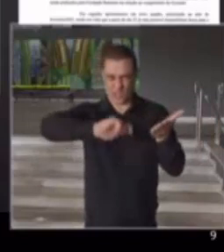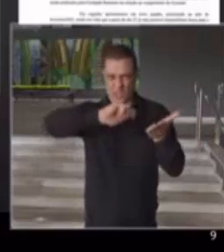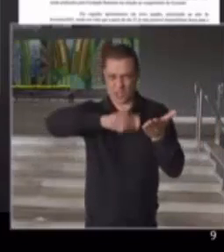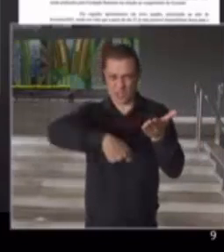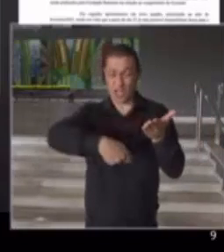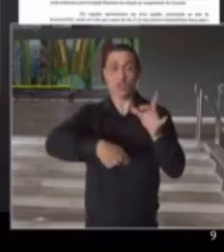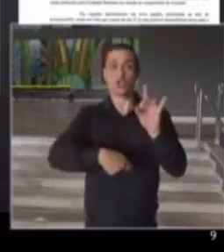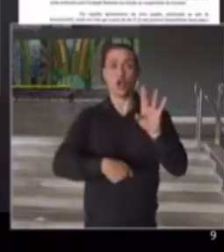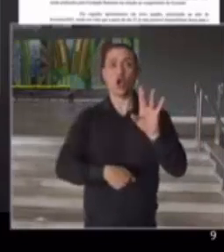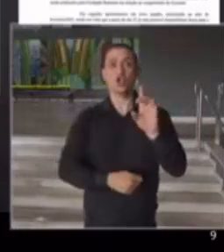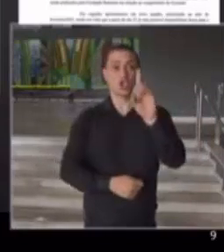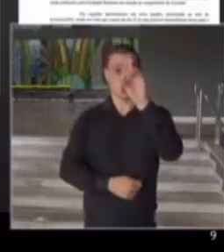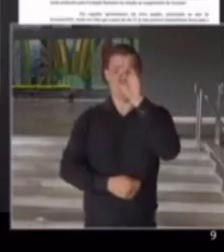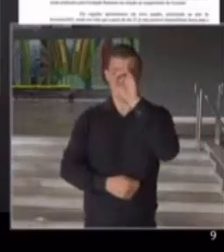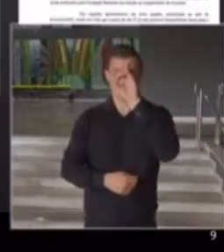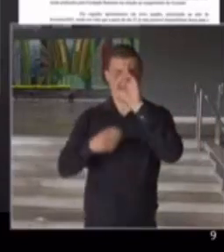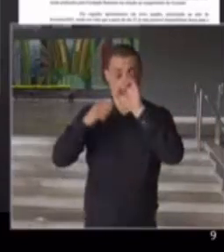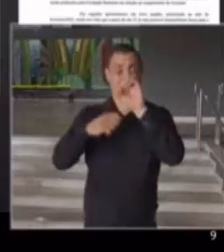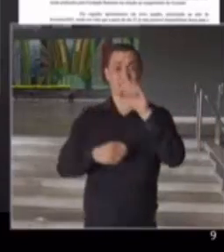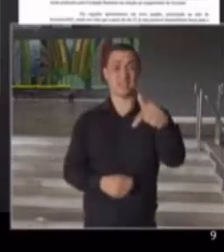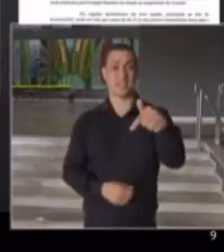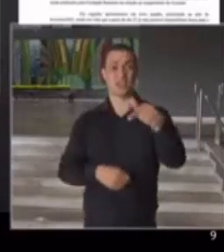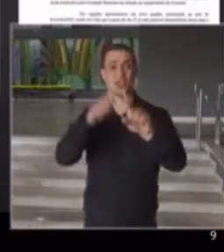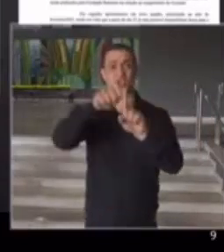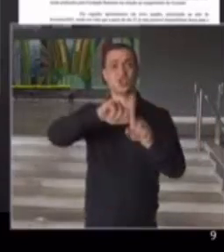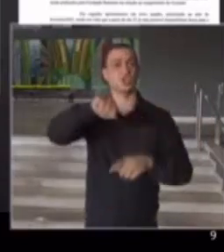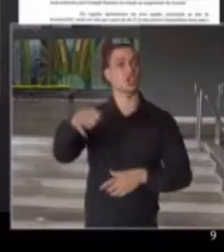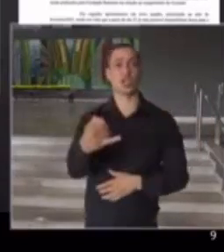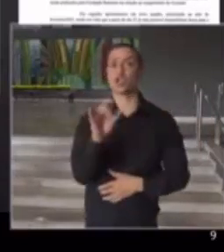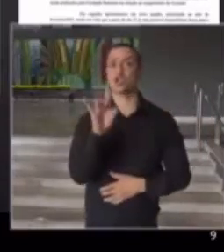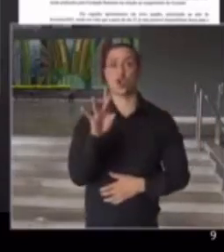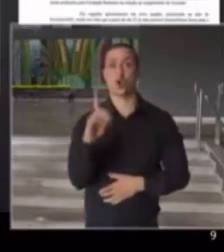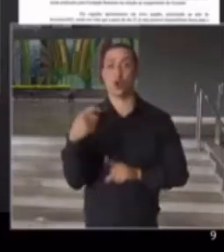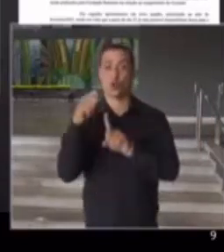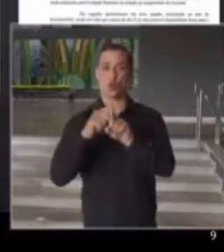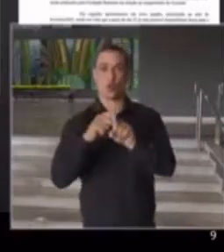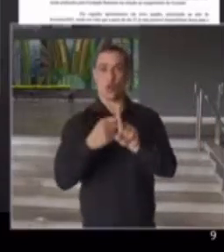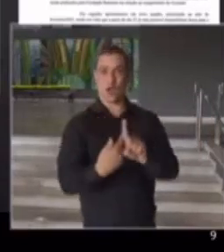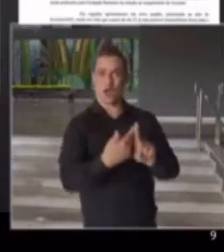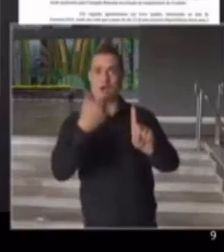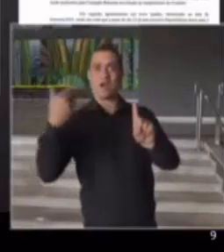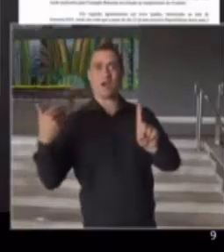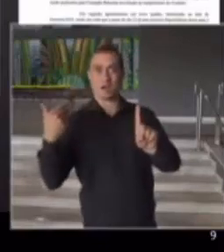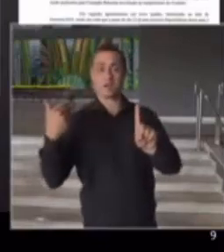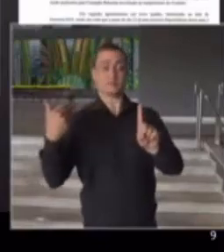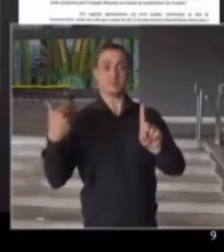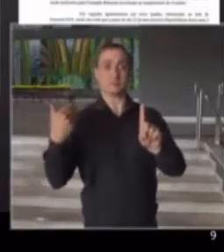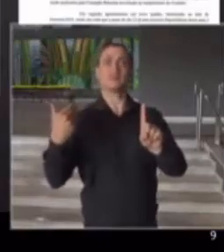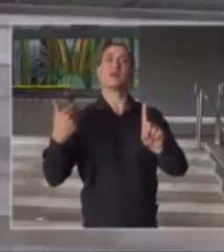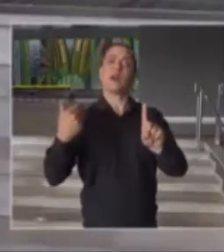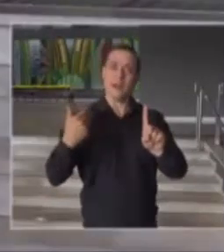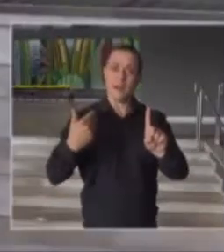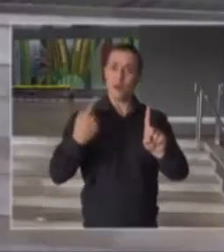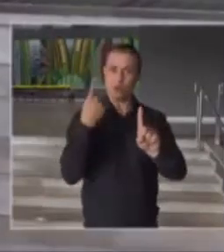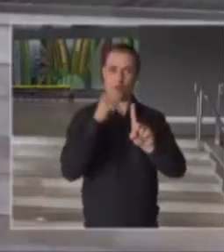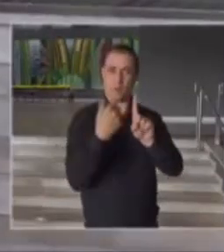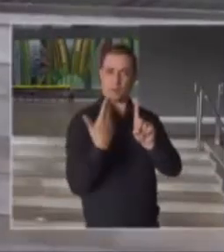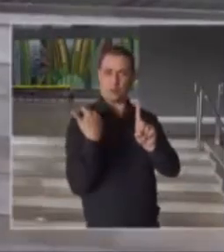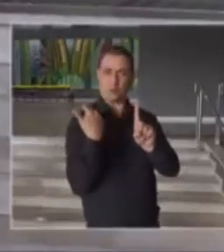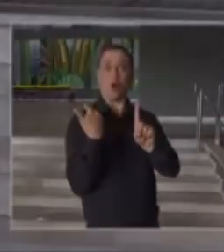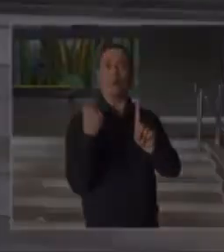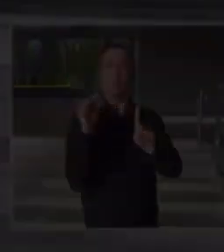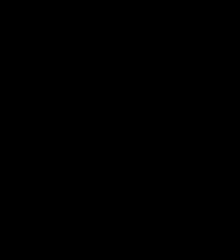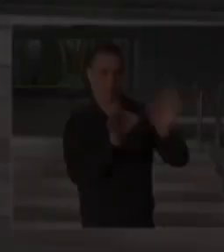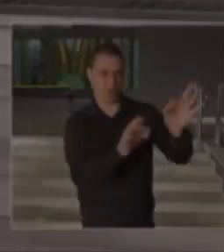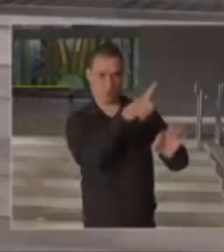no dia 7 de janeiro. Um mês e pouco atrás, foi quando nós assinamos o contrato com o